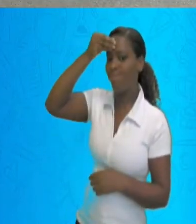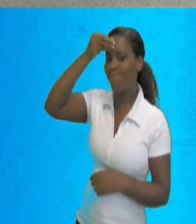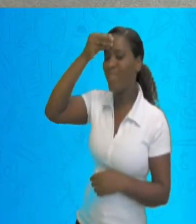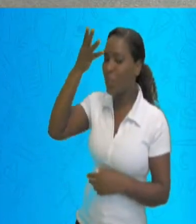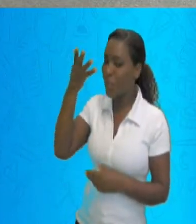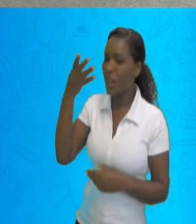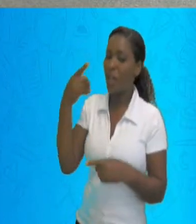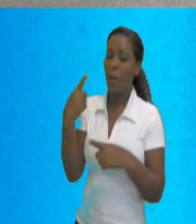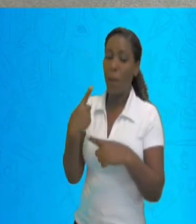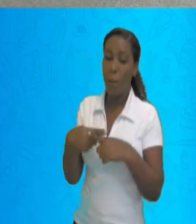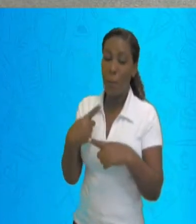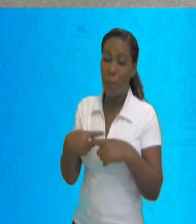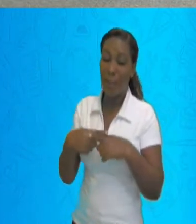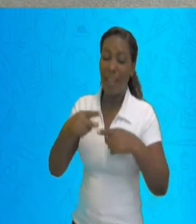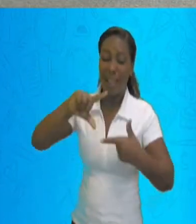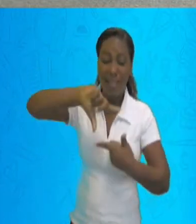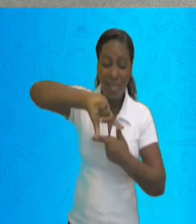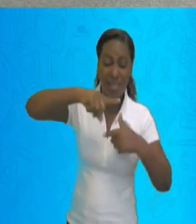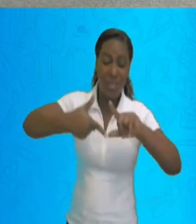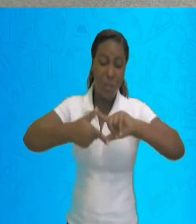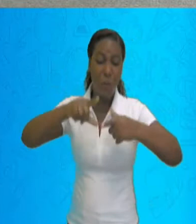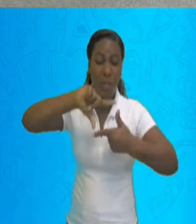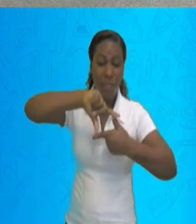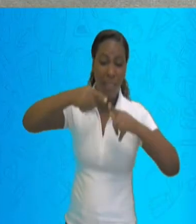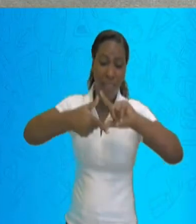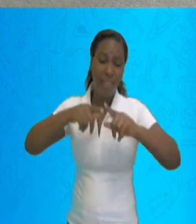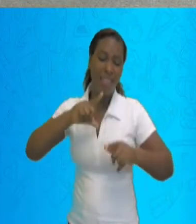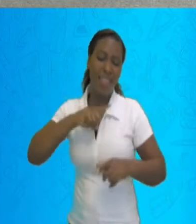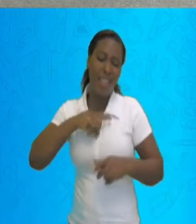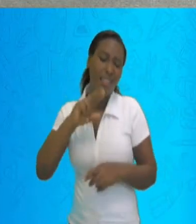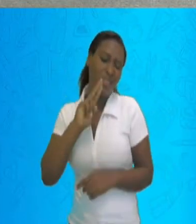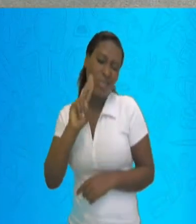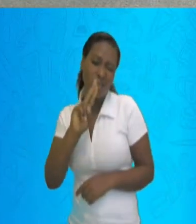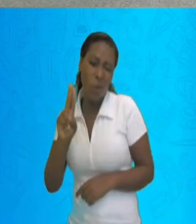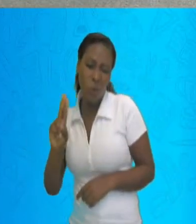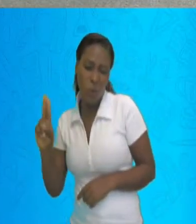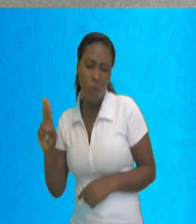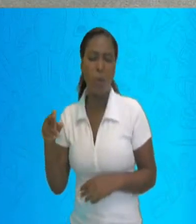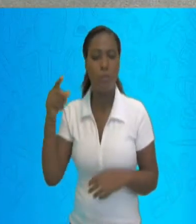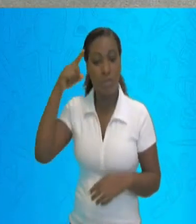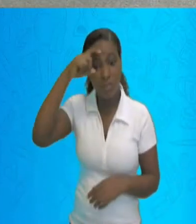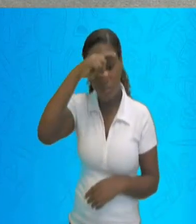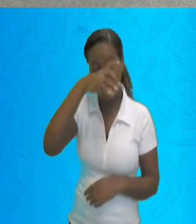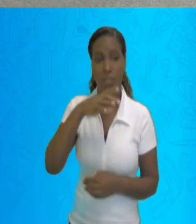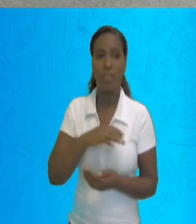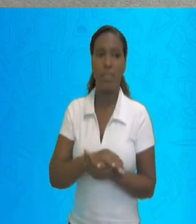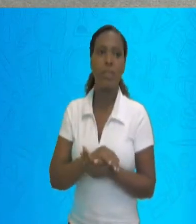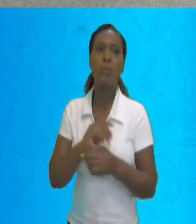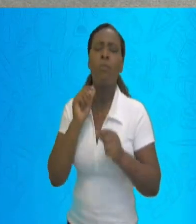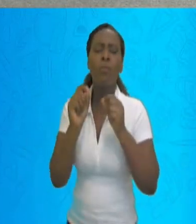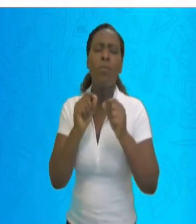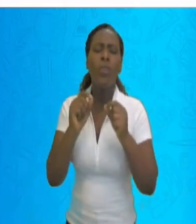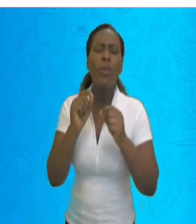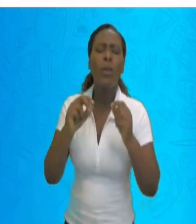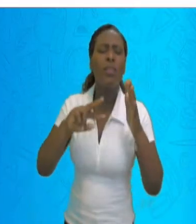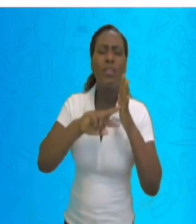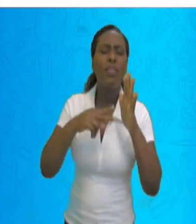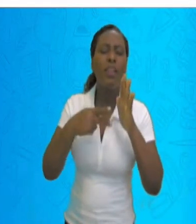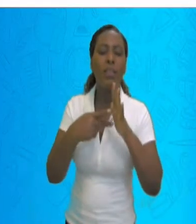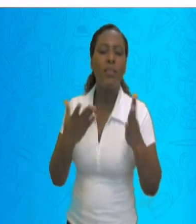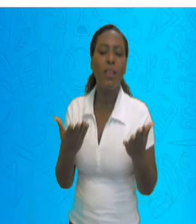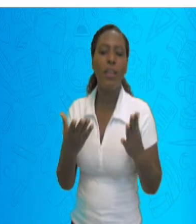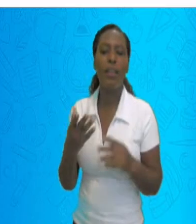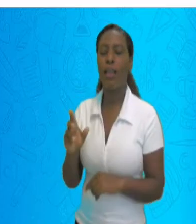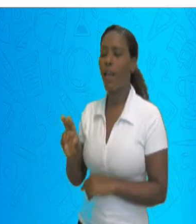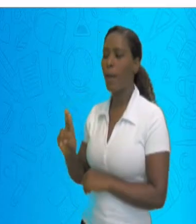tá? A geometria realmente tem alguns nomes mais complexos. Então, o que seriam os polígonos, vamos lá. Polígono